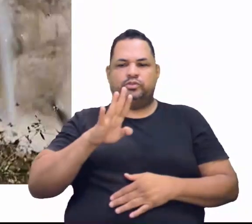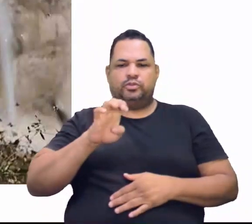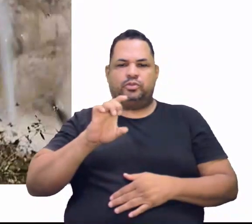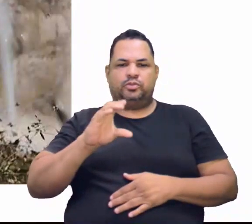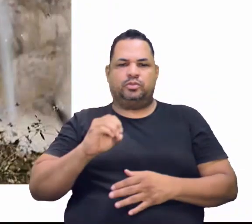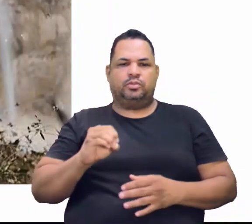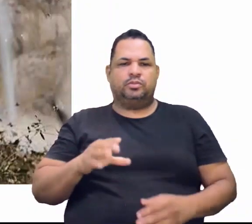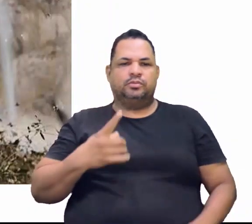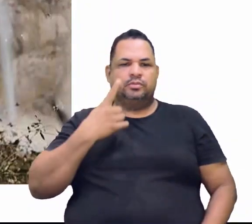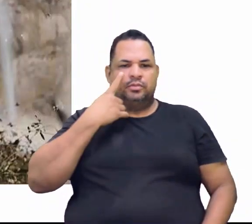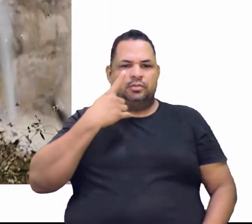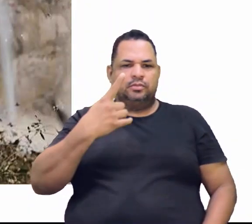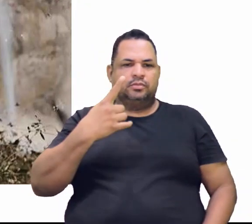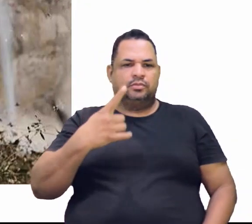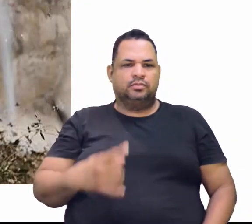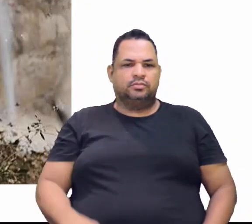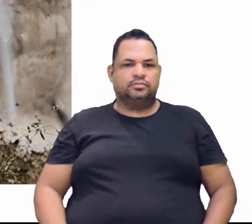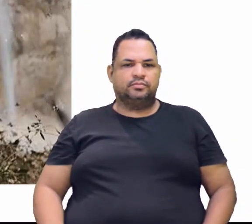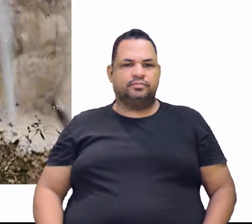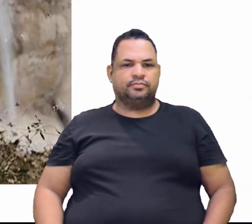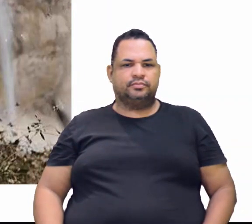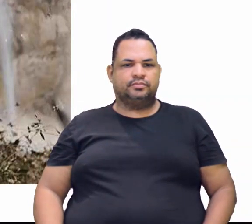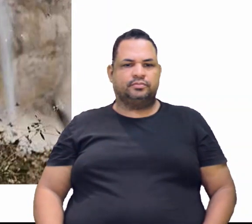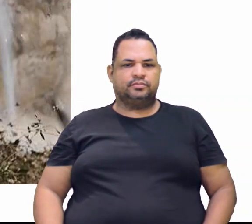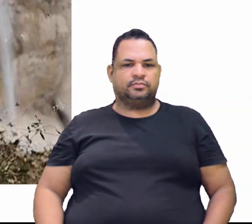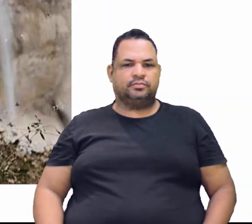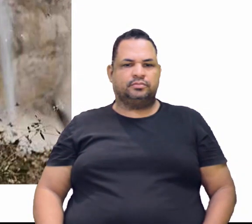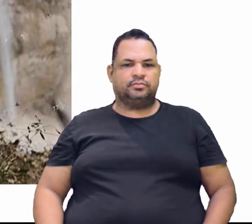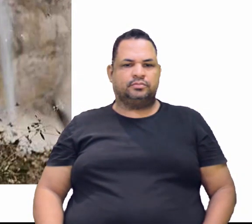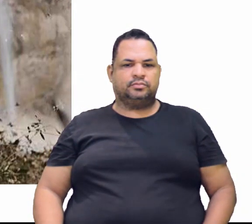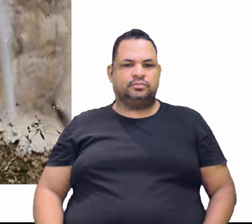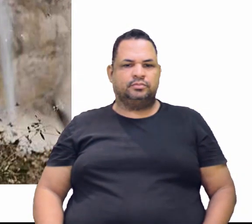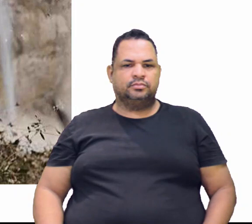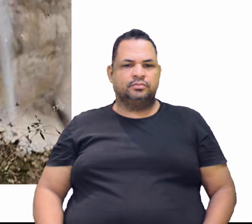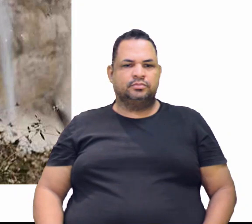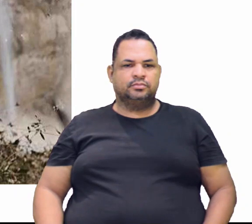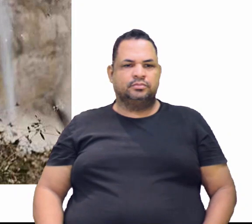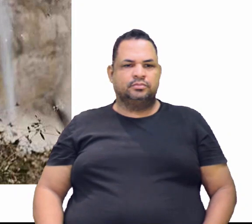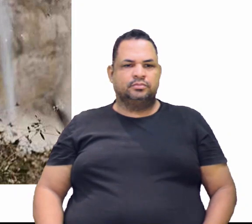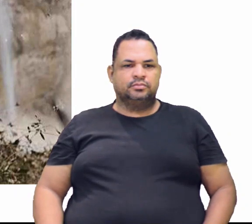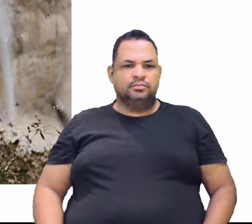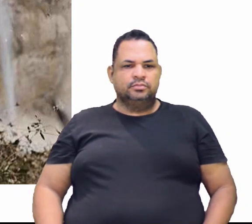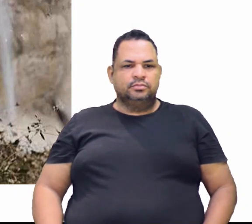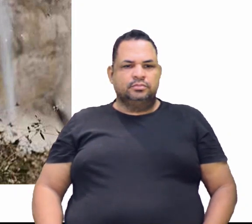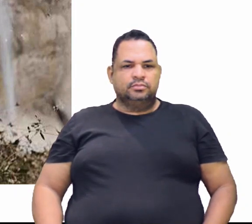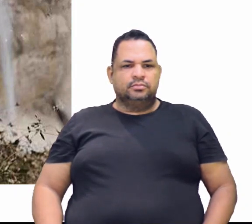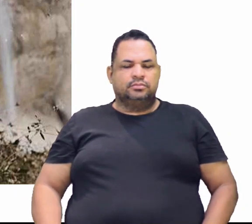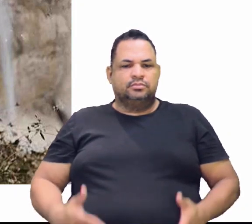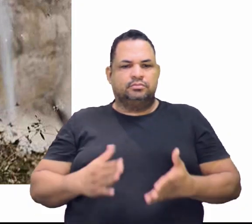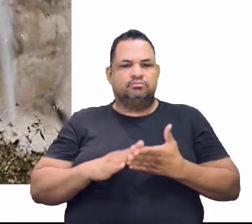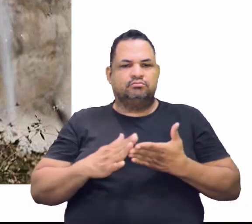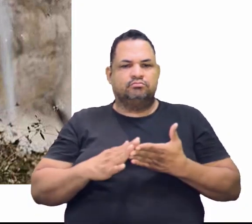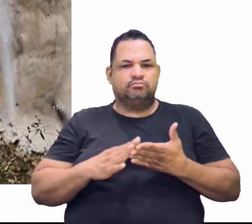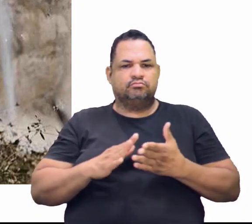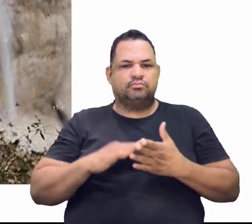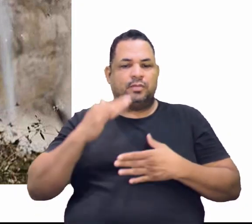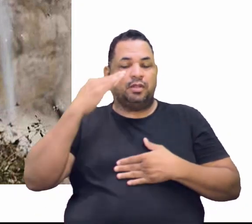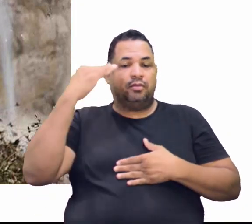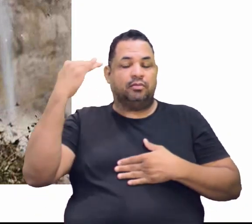Rondon. Veja aí, o seu grande dilema